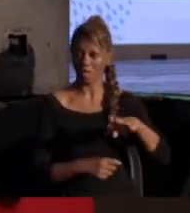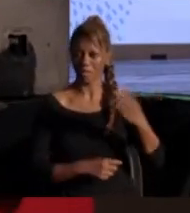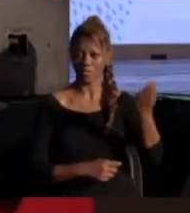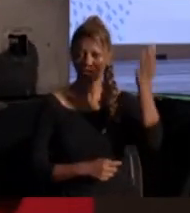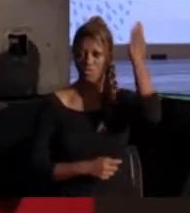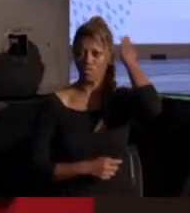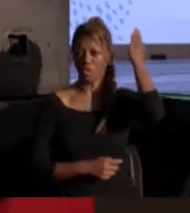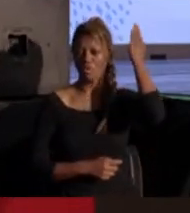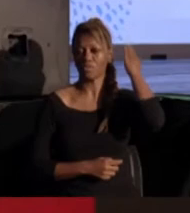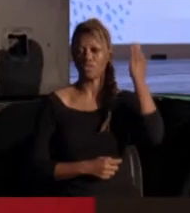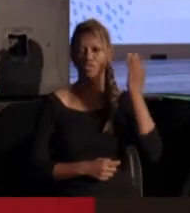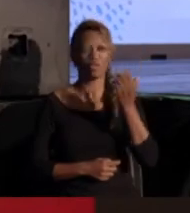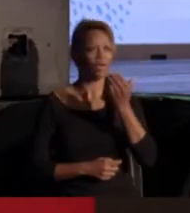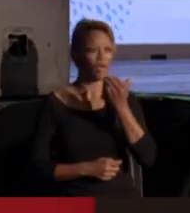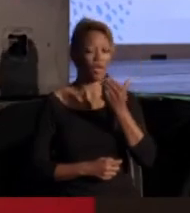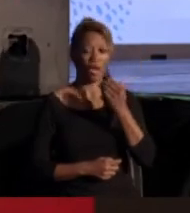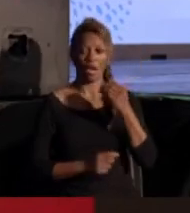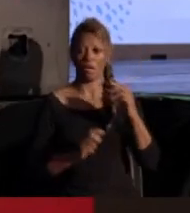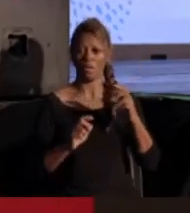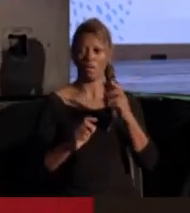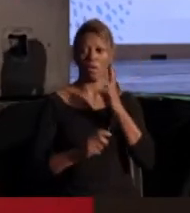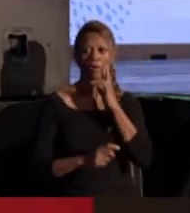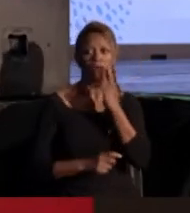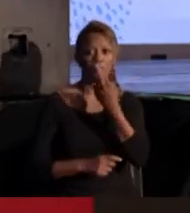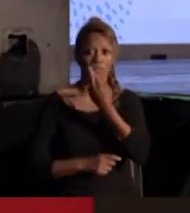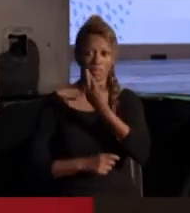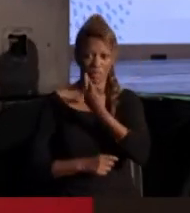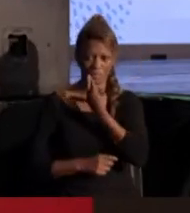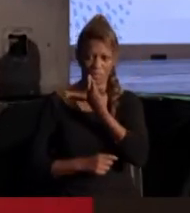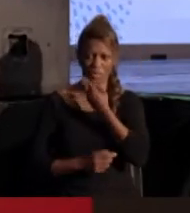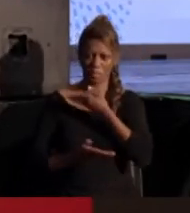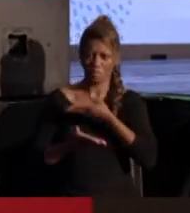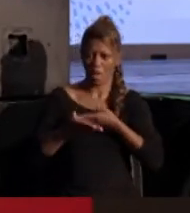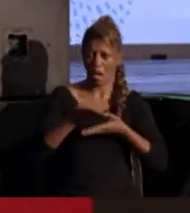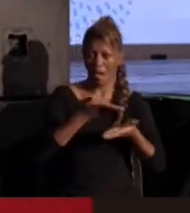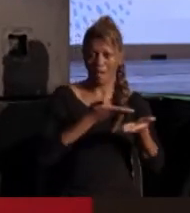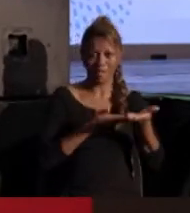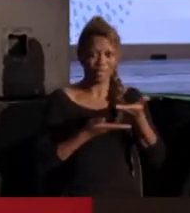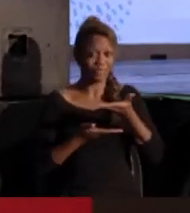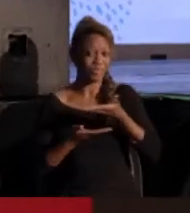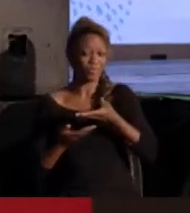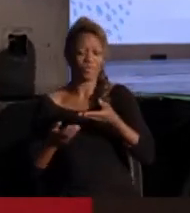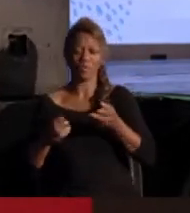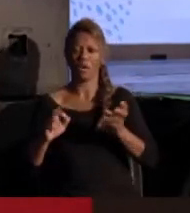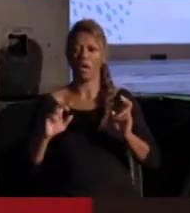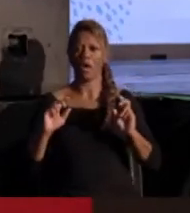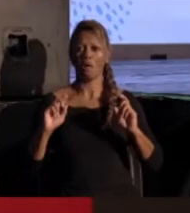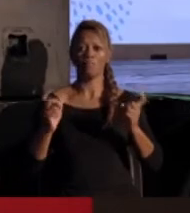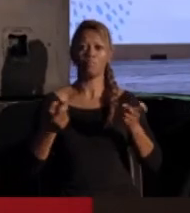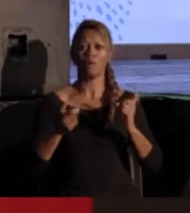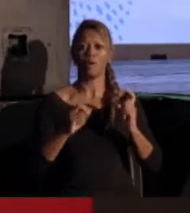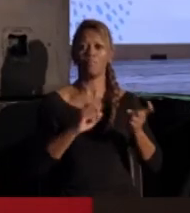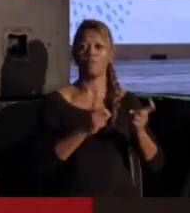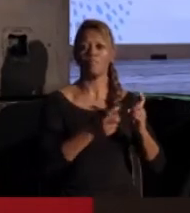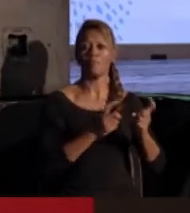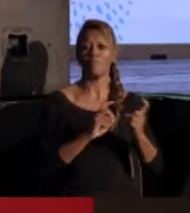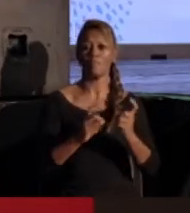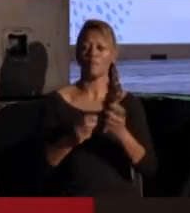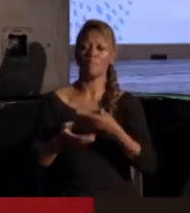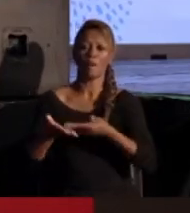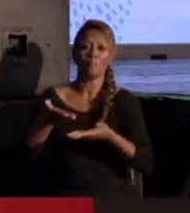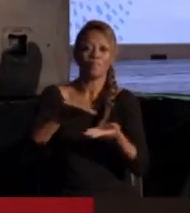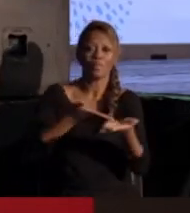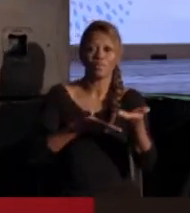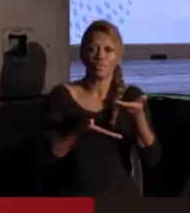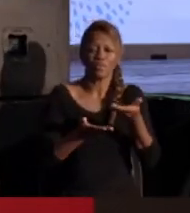na comedoria do Sesc, fazendo uma Rearu e por meio de uma Waimu, podendo então